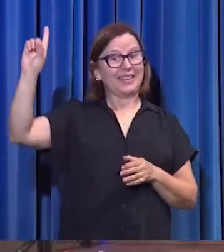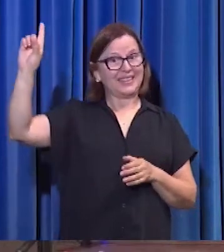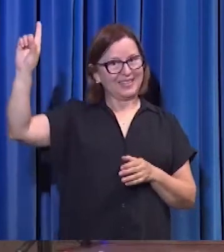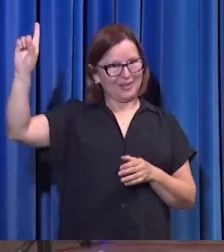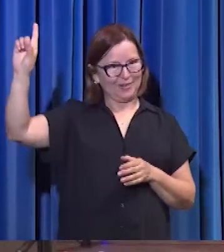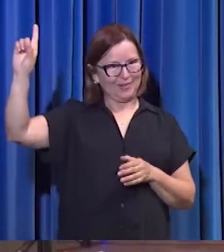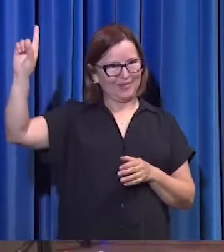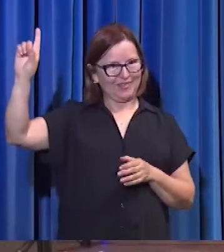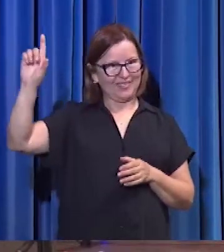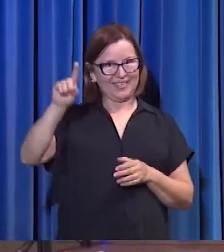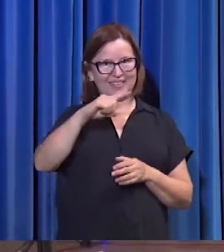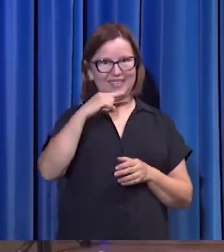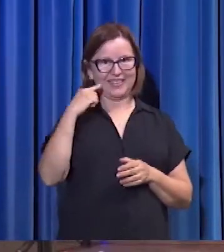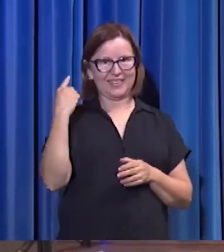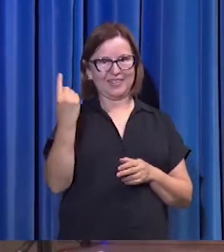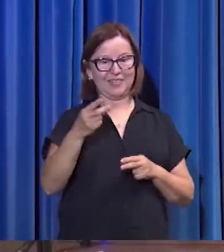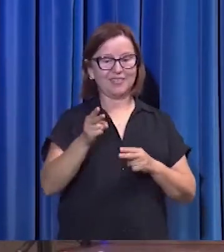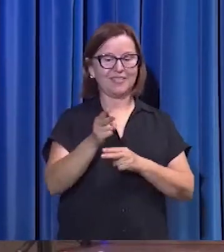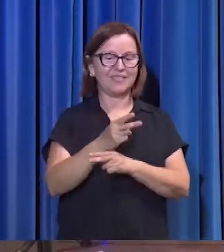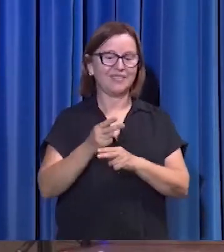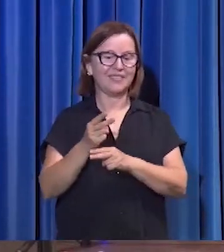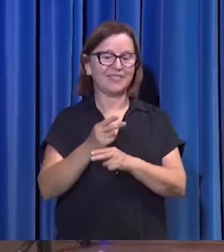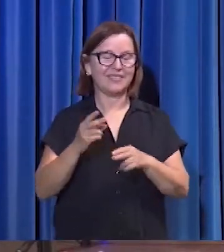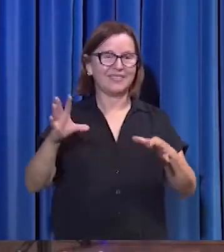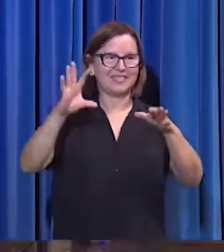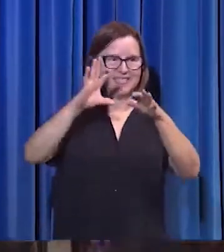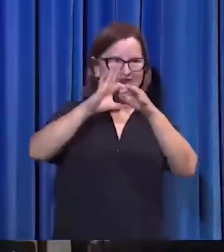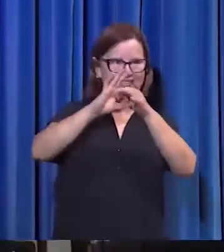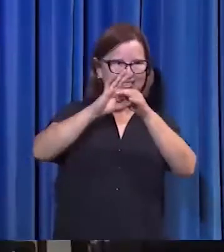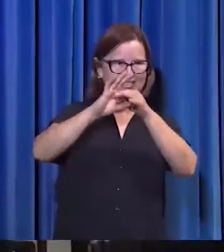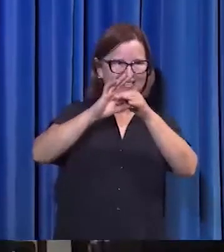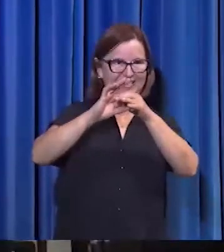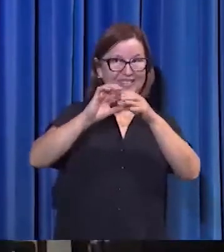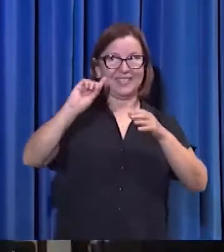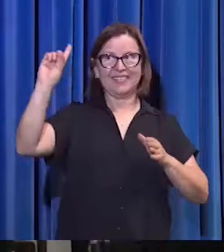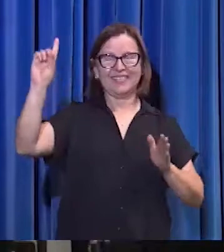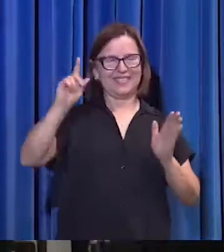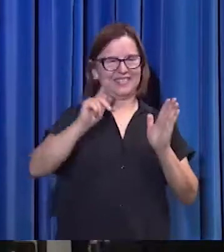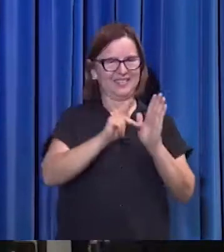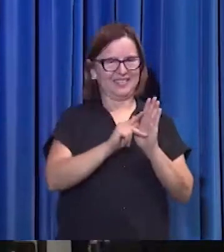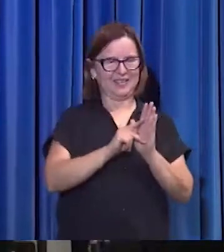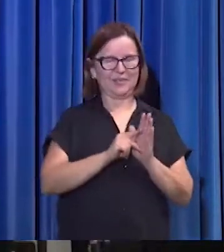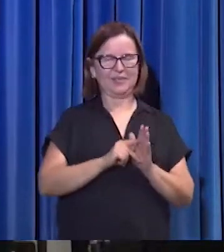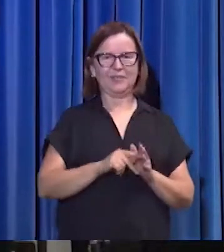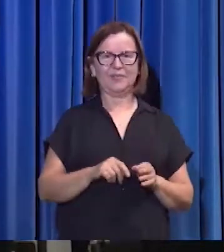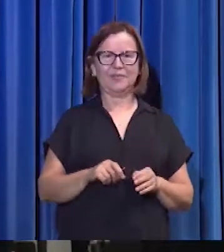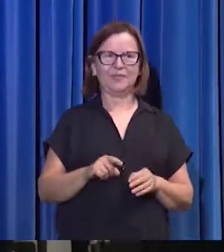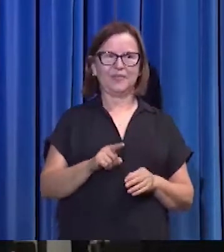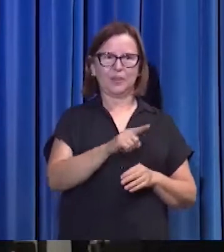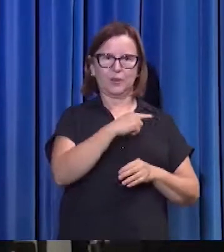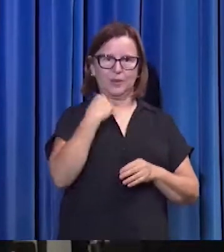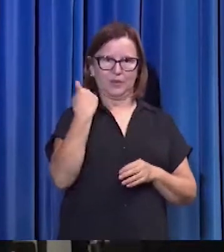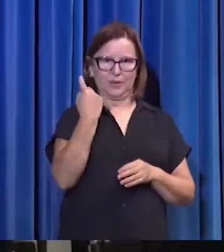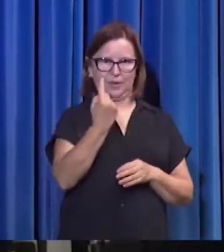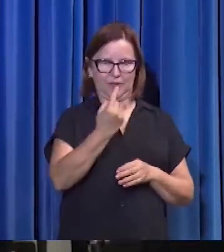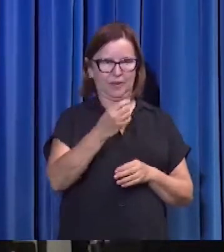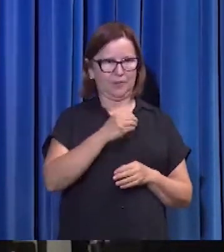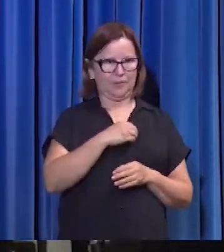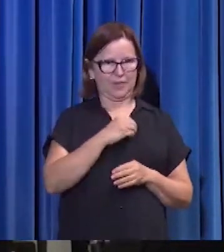que nos reconcilia com Ele mesmo. Nós somos